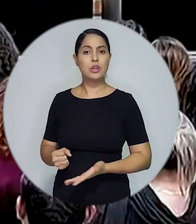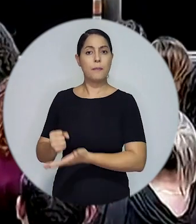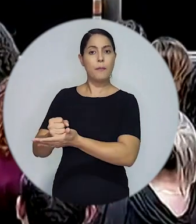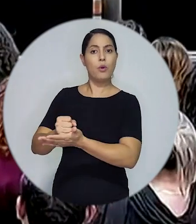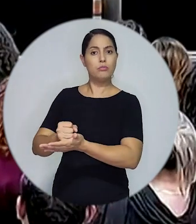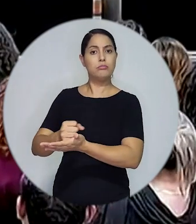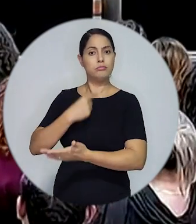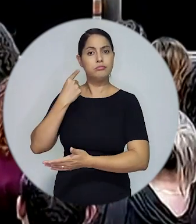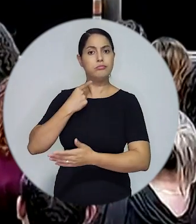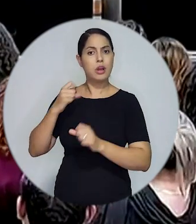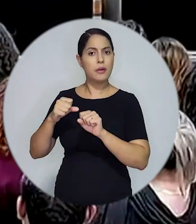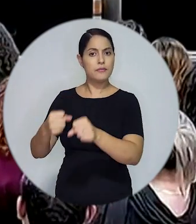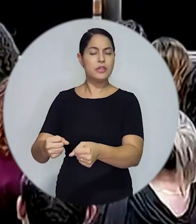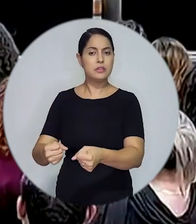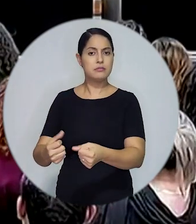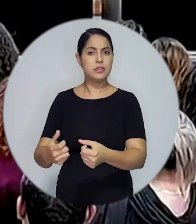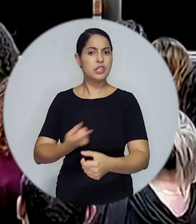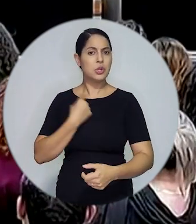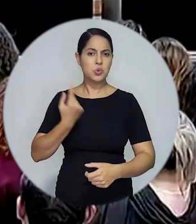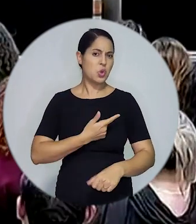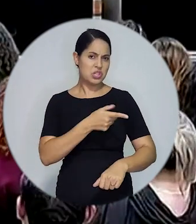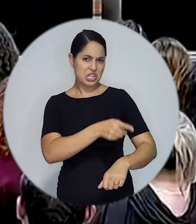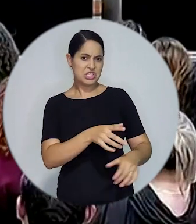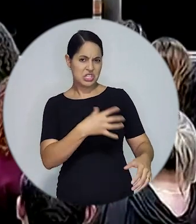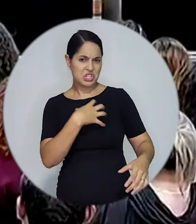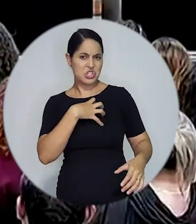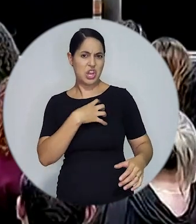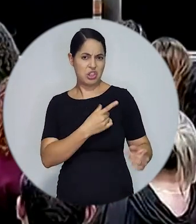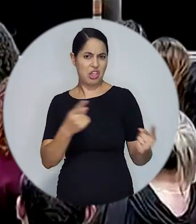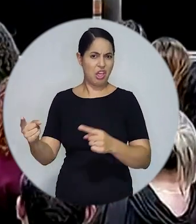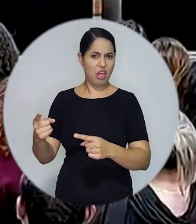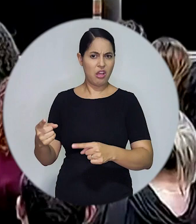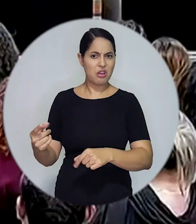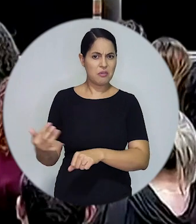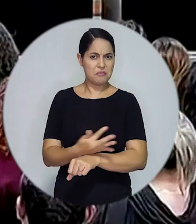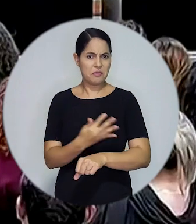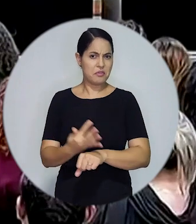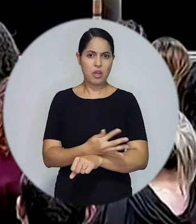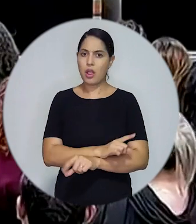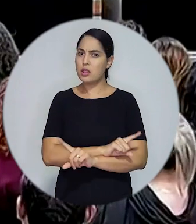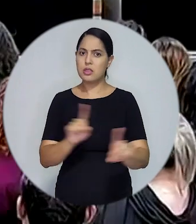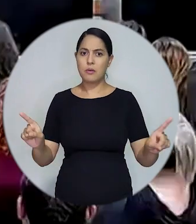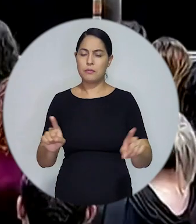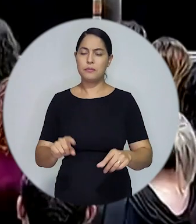da seccional, nós não vamos mais tolerar essas graves ameaças às